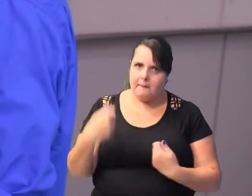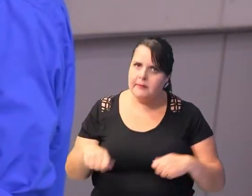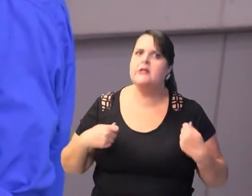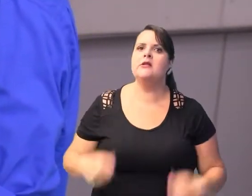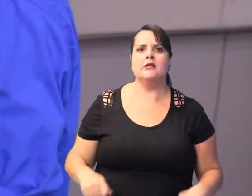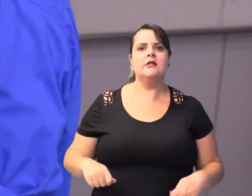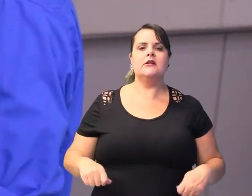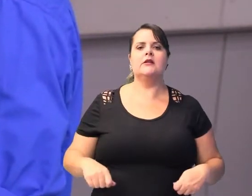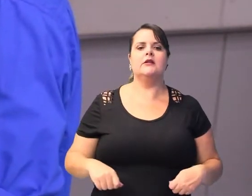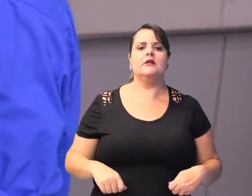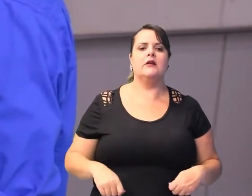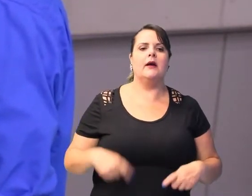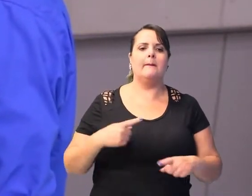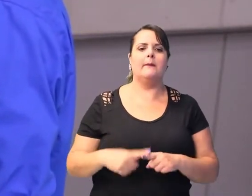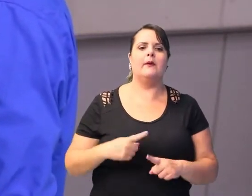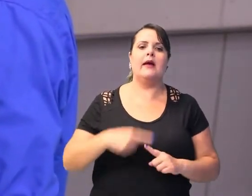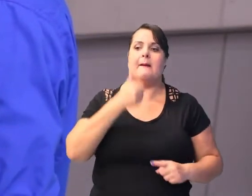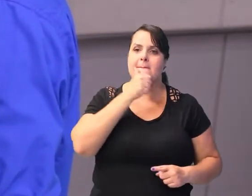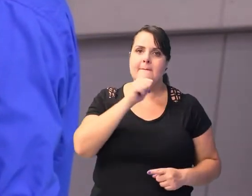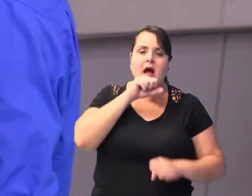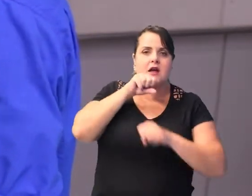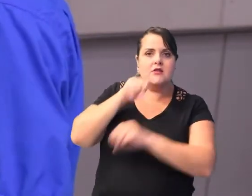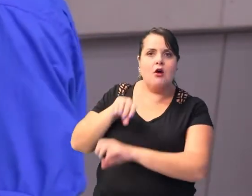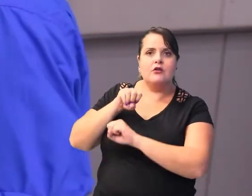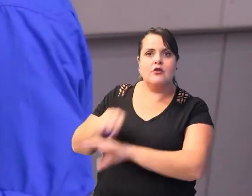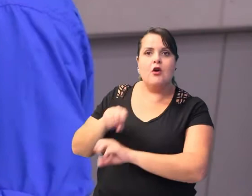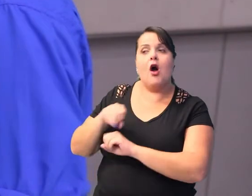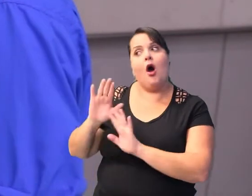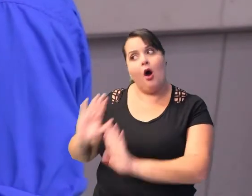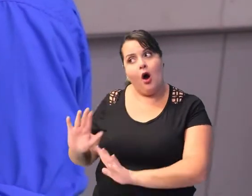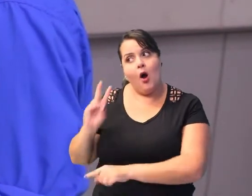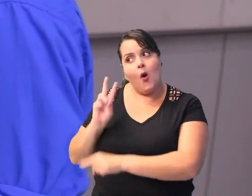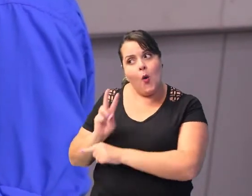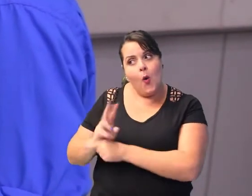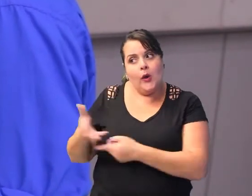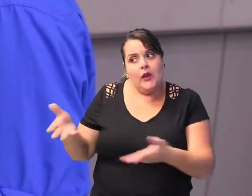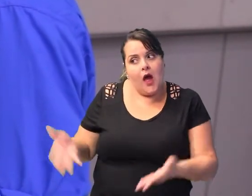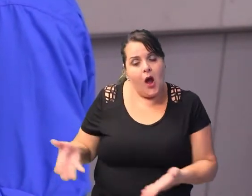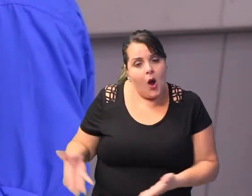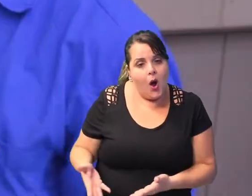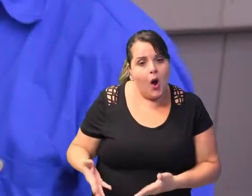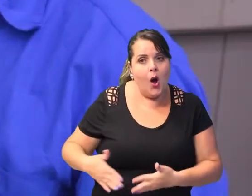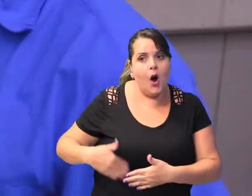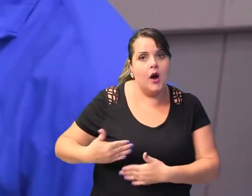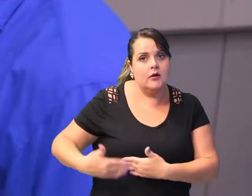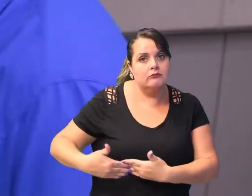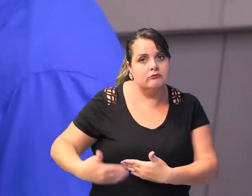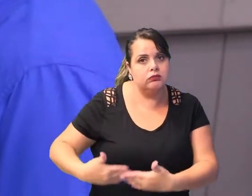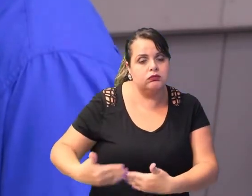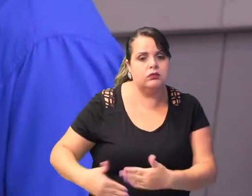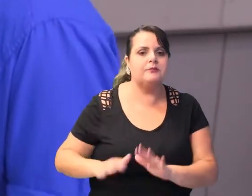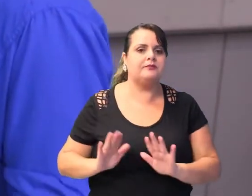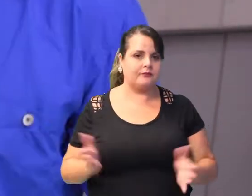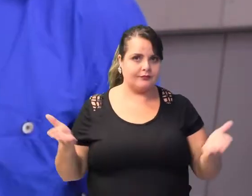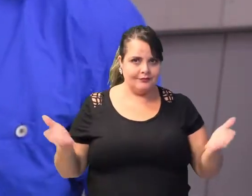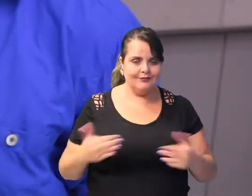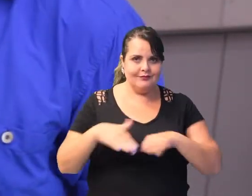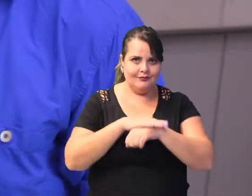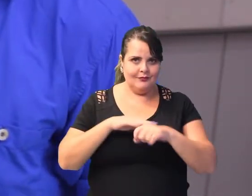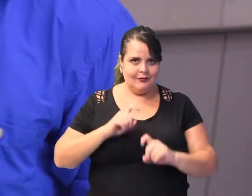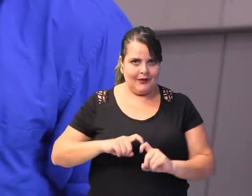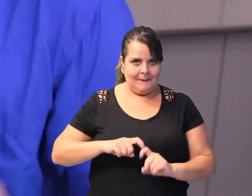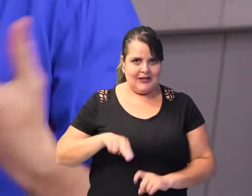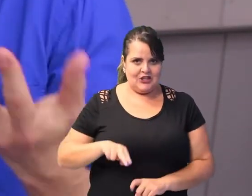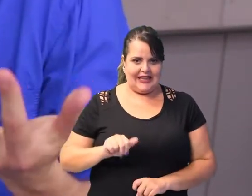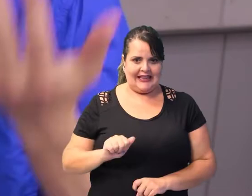fiz são então por que o rapaz porque ele falava é mais fácil prevenir do que remediar eu fui me que nessa mentalidade conversar com